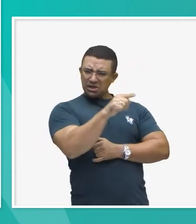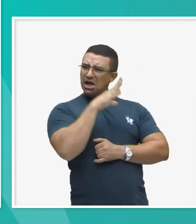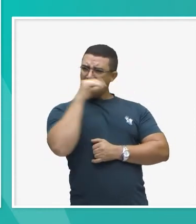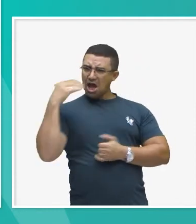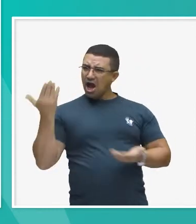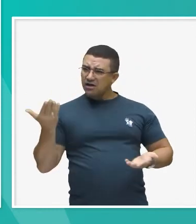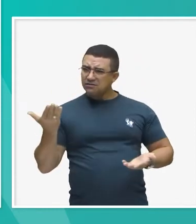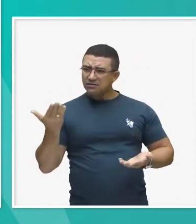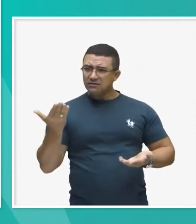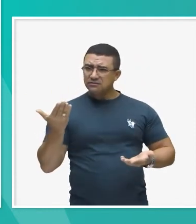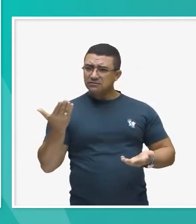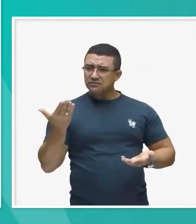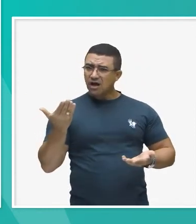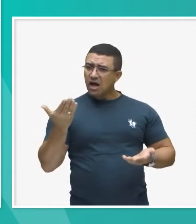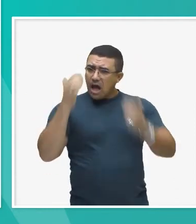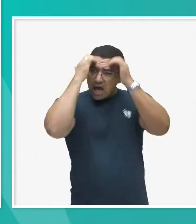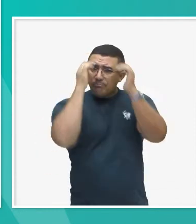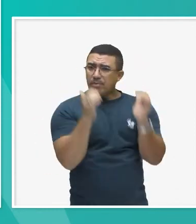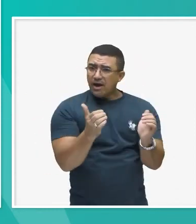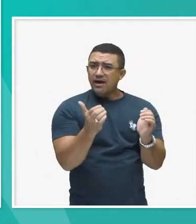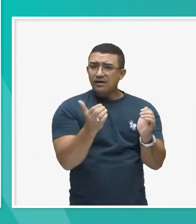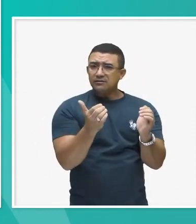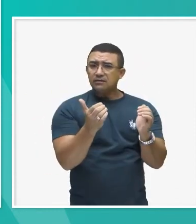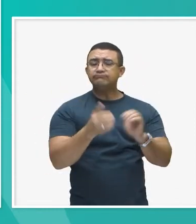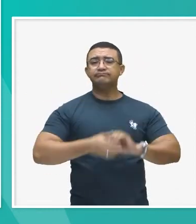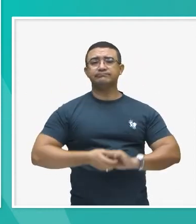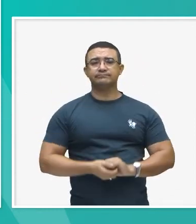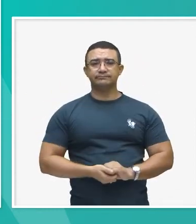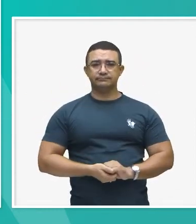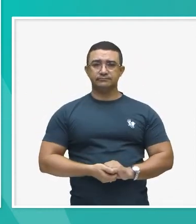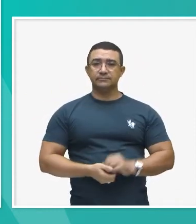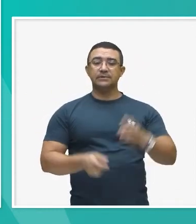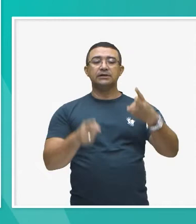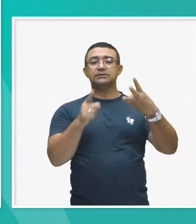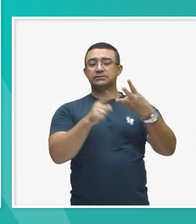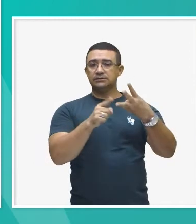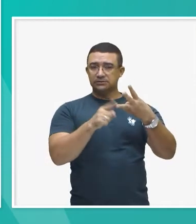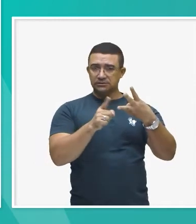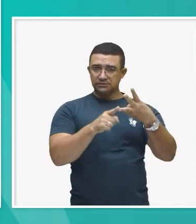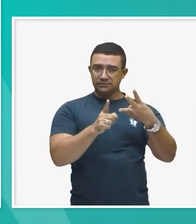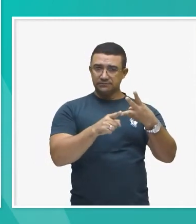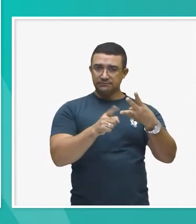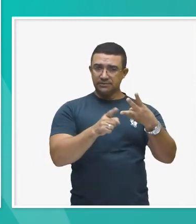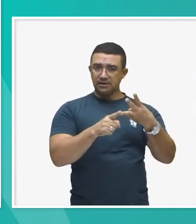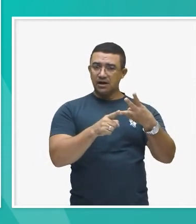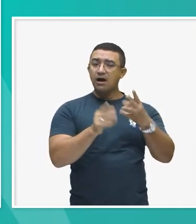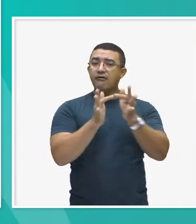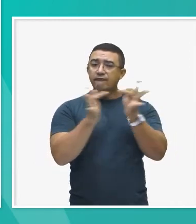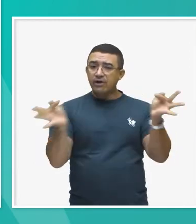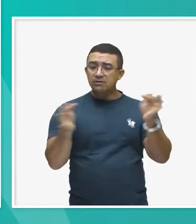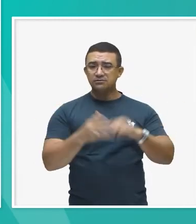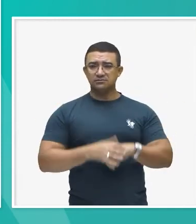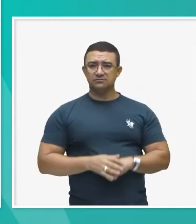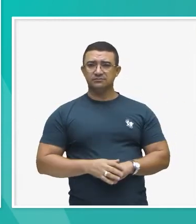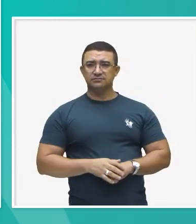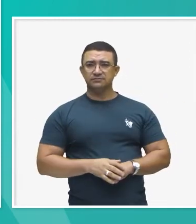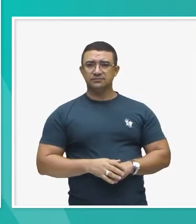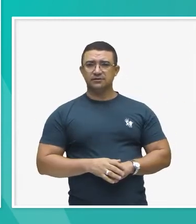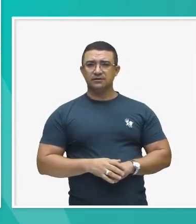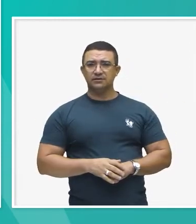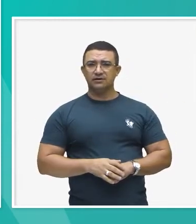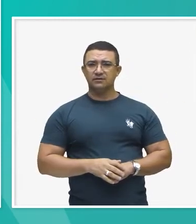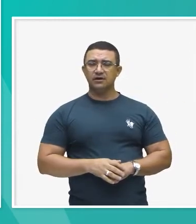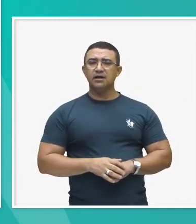né? Não respeitam. Depois tem, your company has no right to fish those